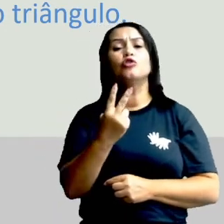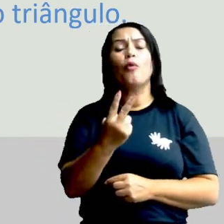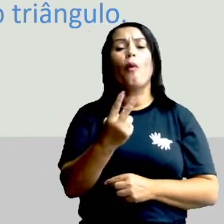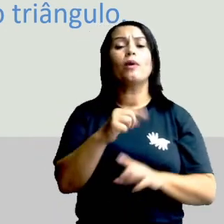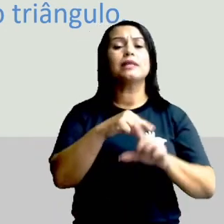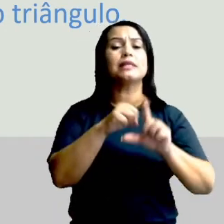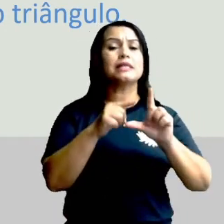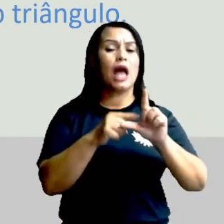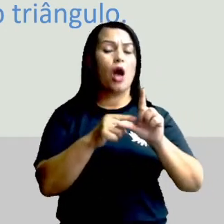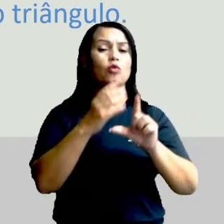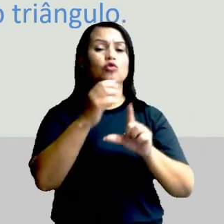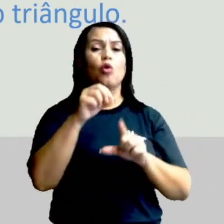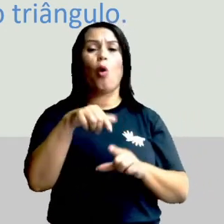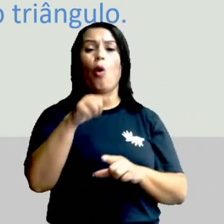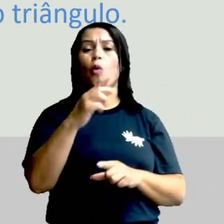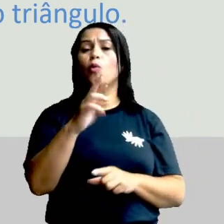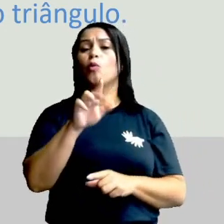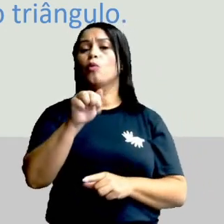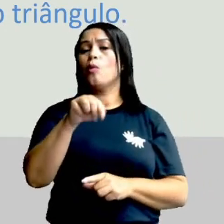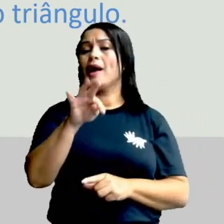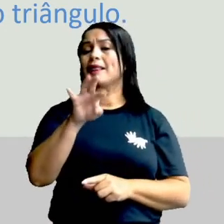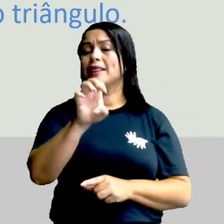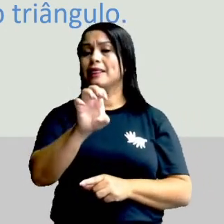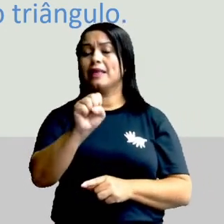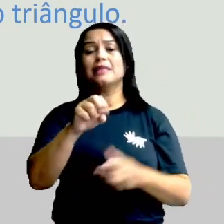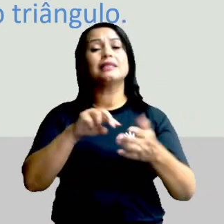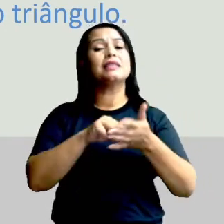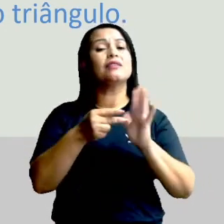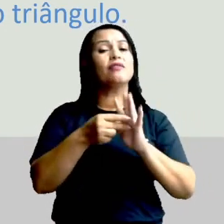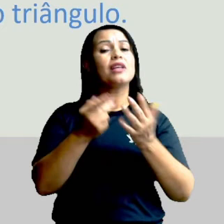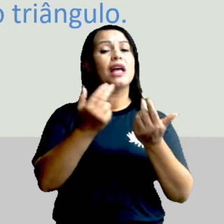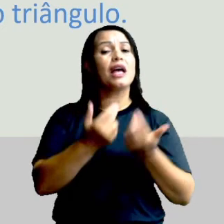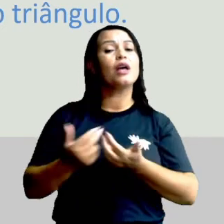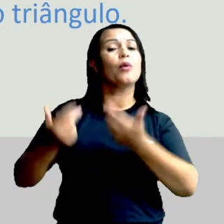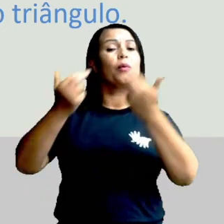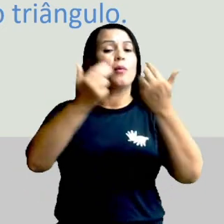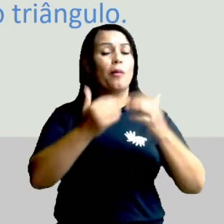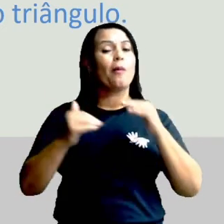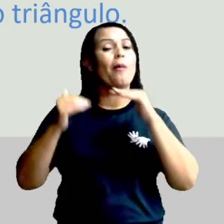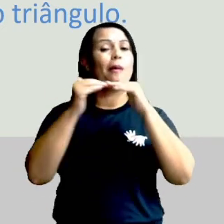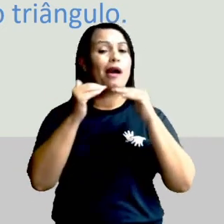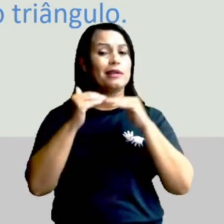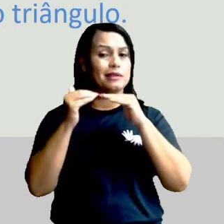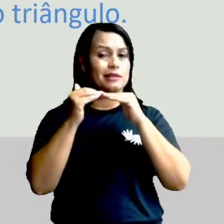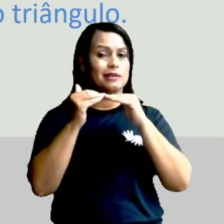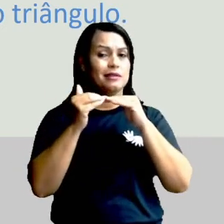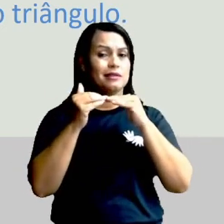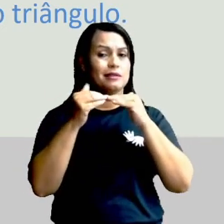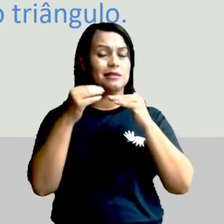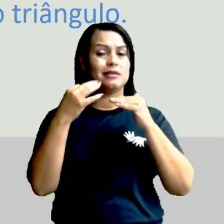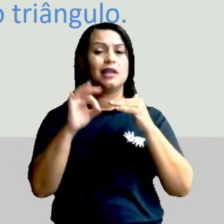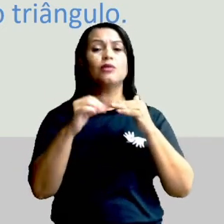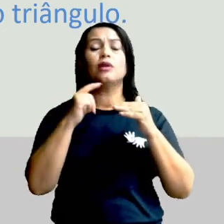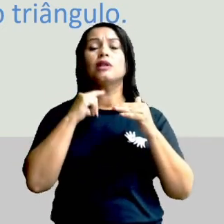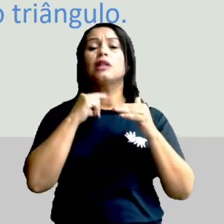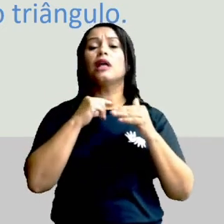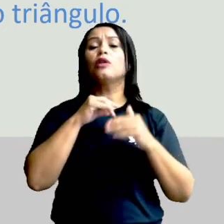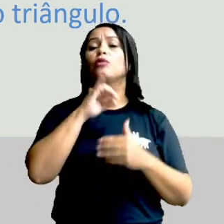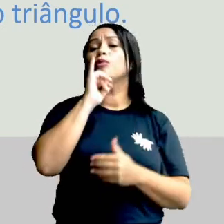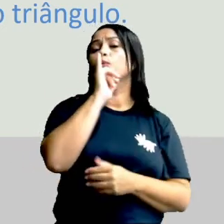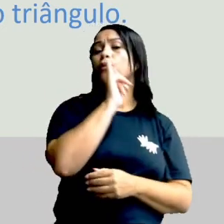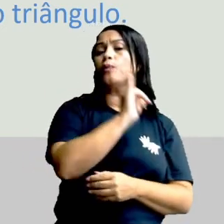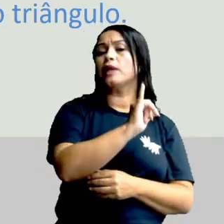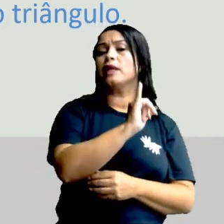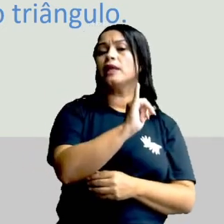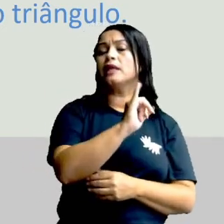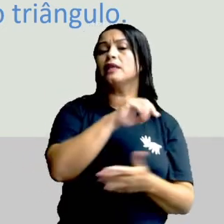congruentes como eu já disse a vocês concluentes é o que eles são o quê E eu acho um ponto i